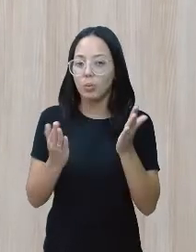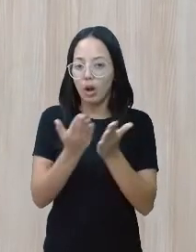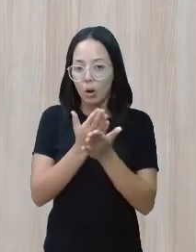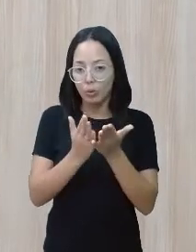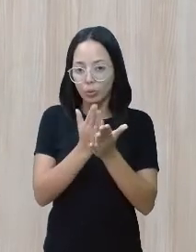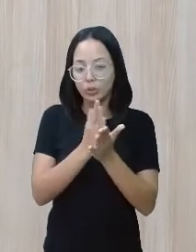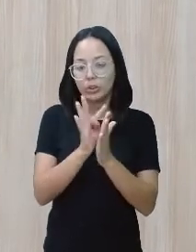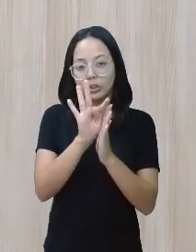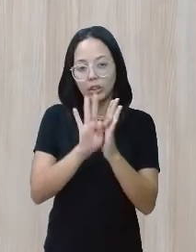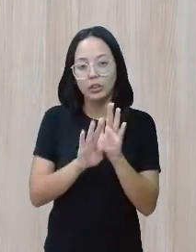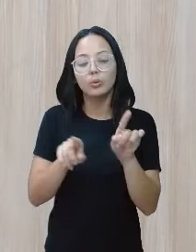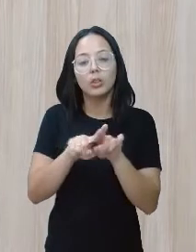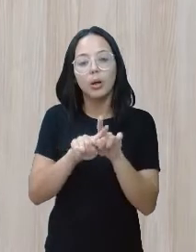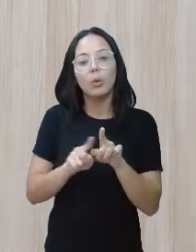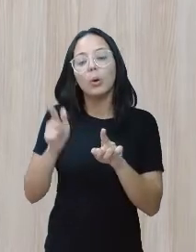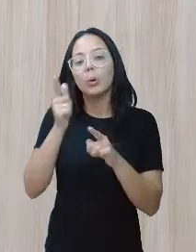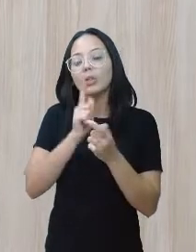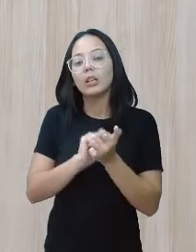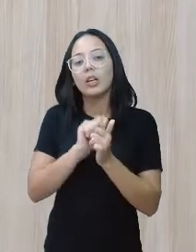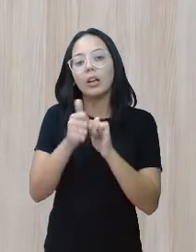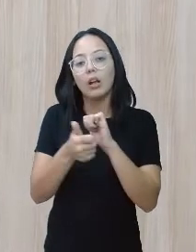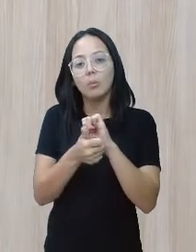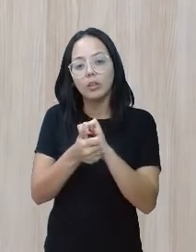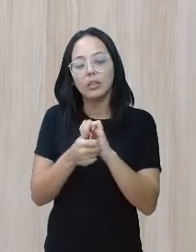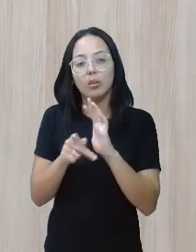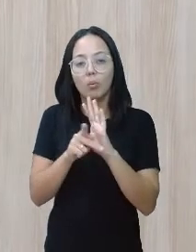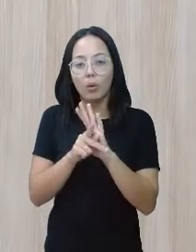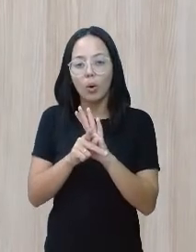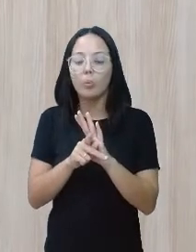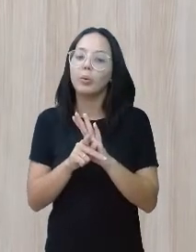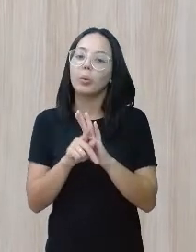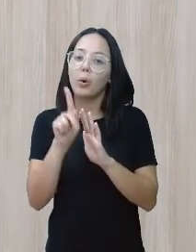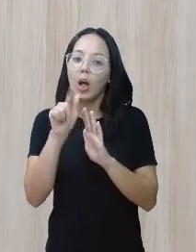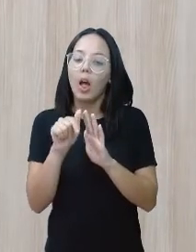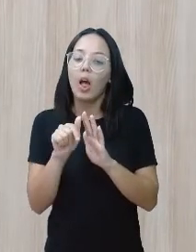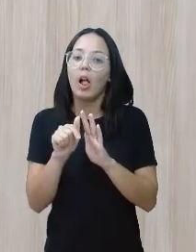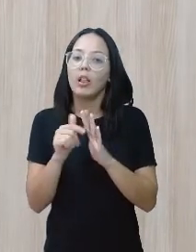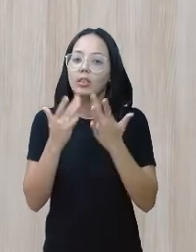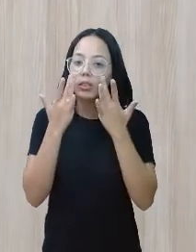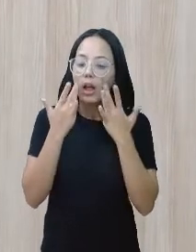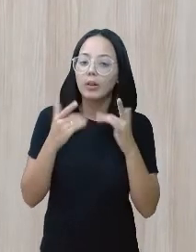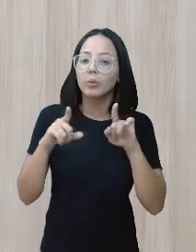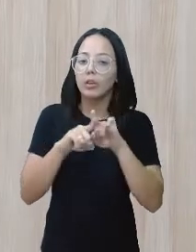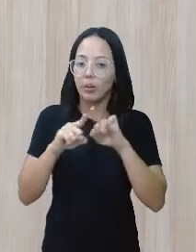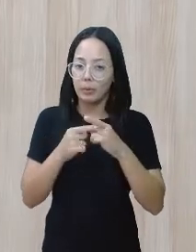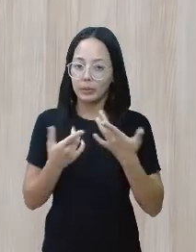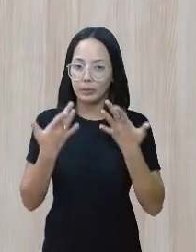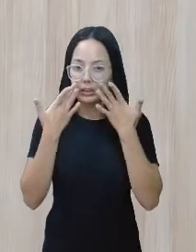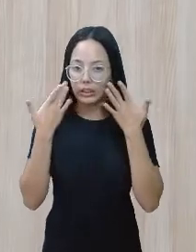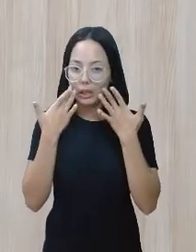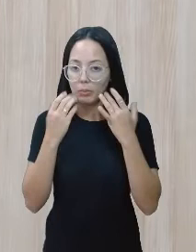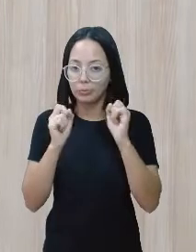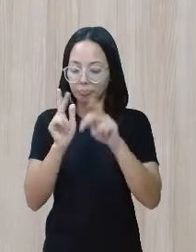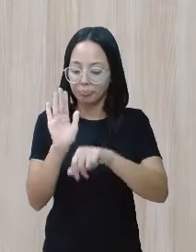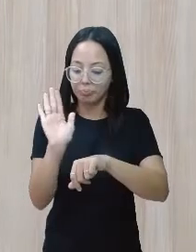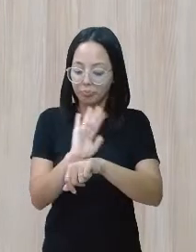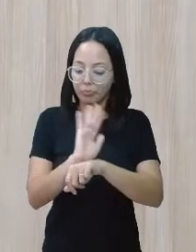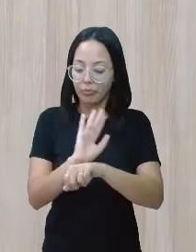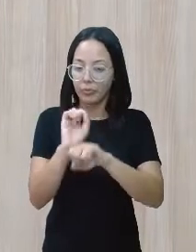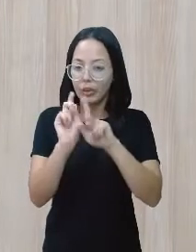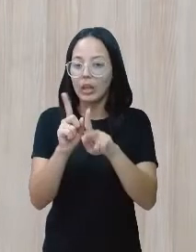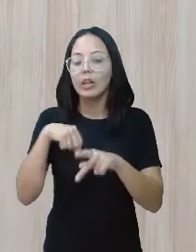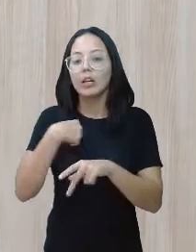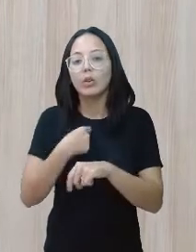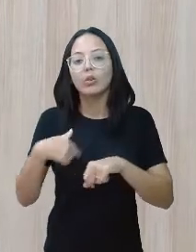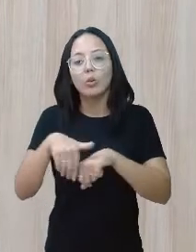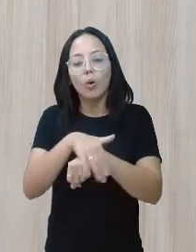e fazer adaptações para o teatro e para o cinema também. Então, a gente vai estudar um pouquinho